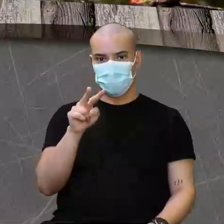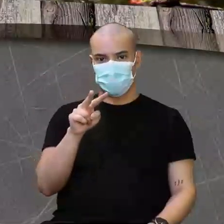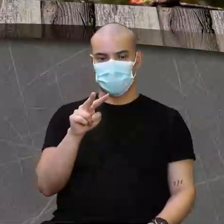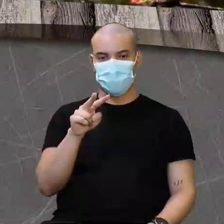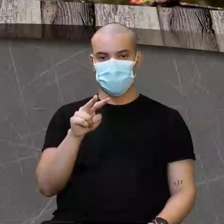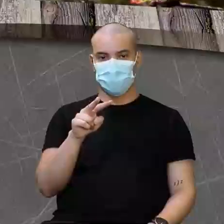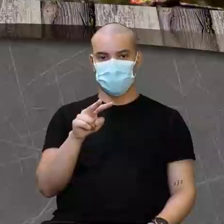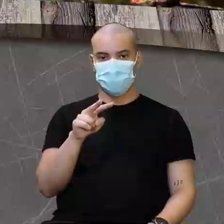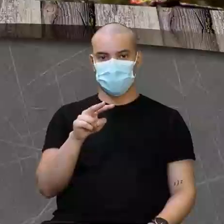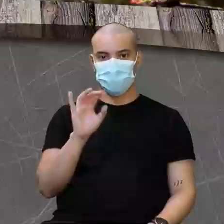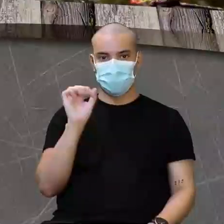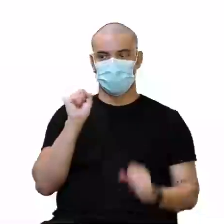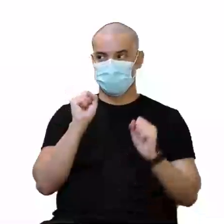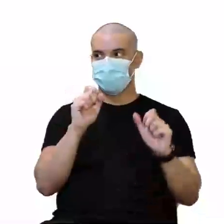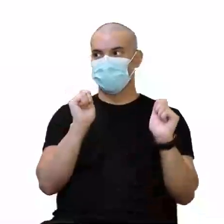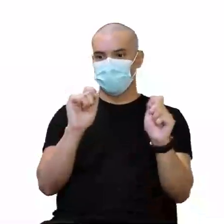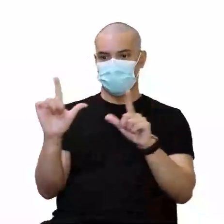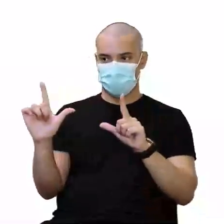verificar, pode jogar lá.